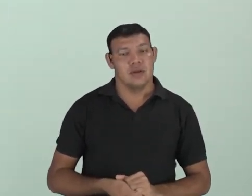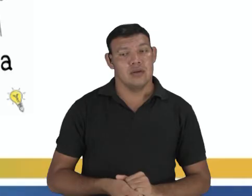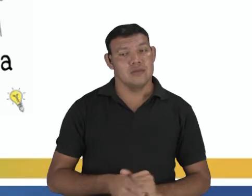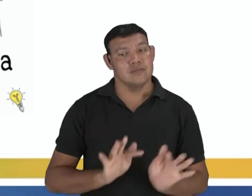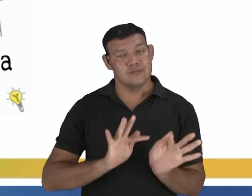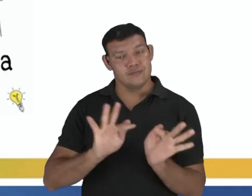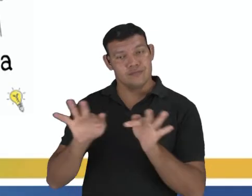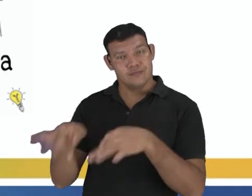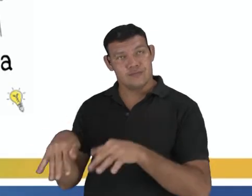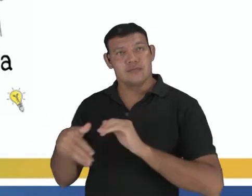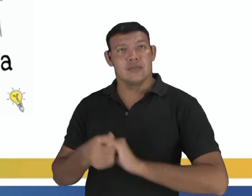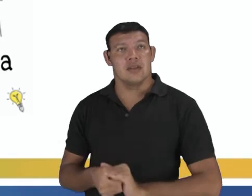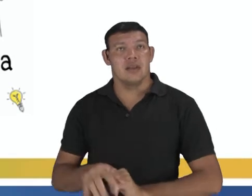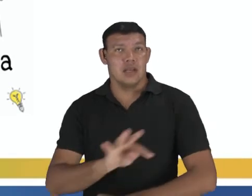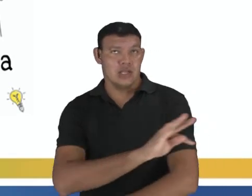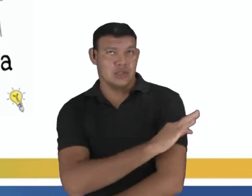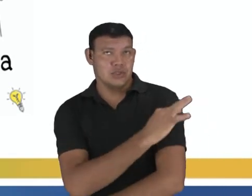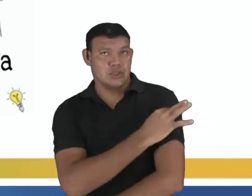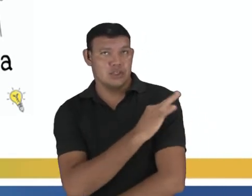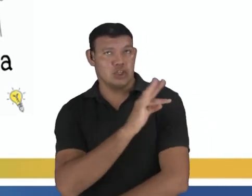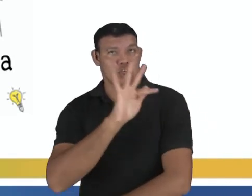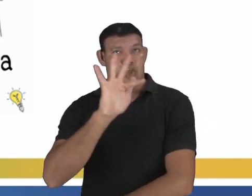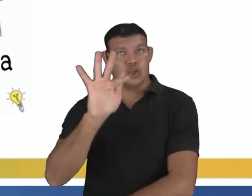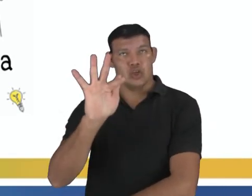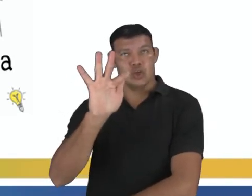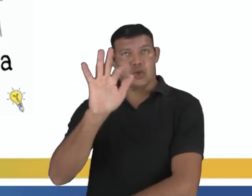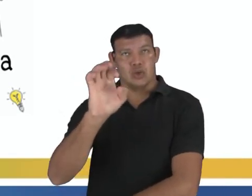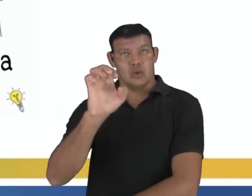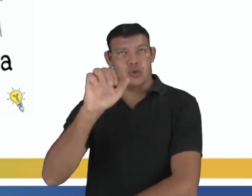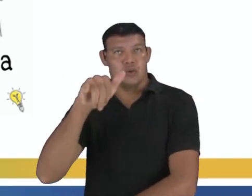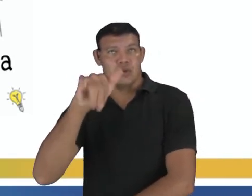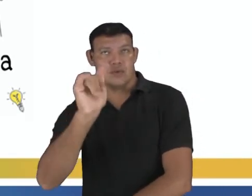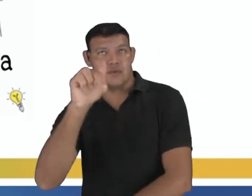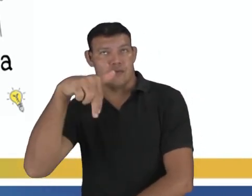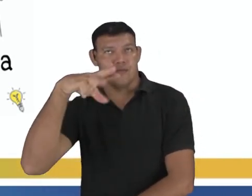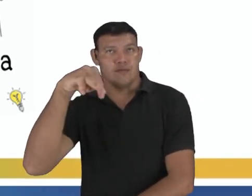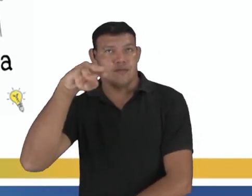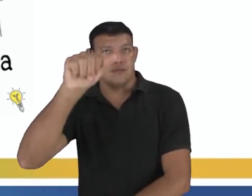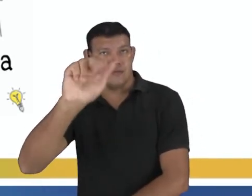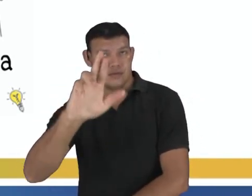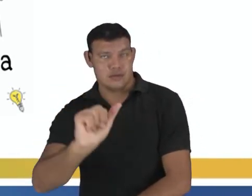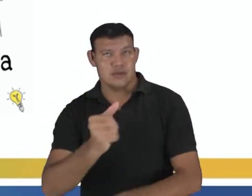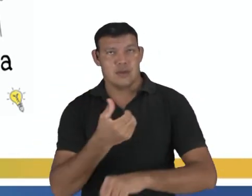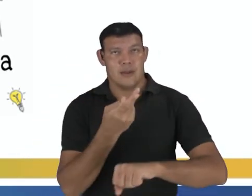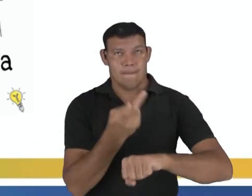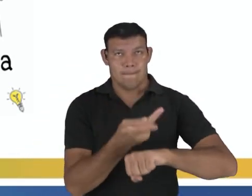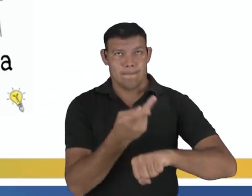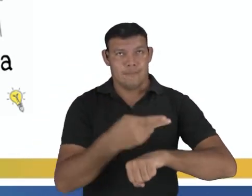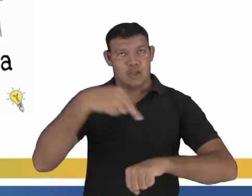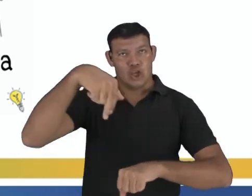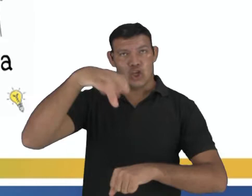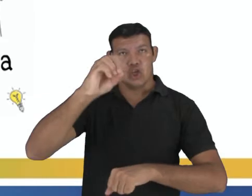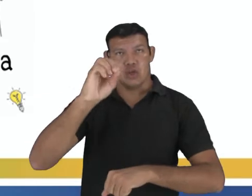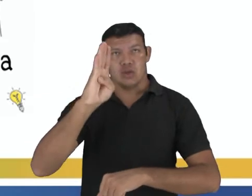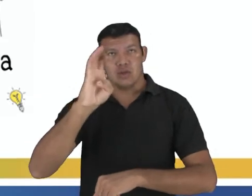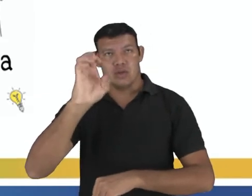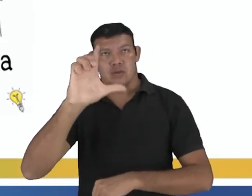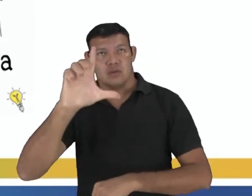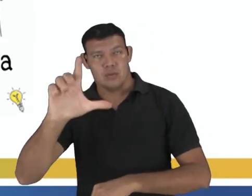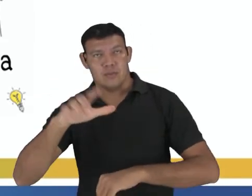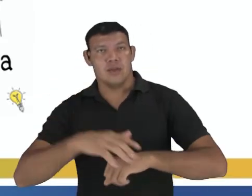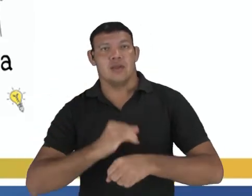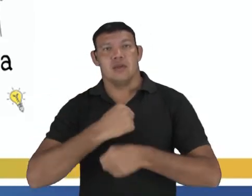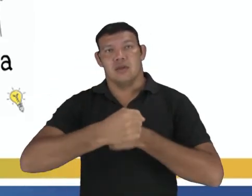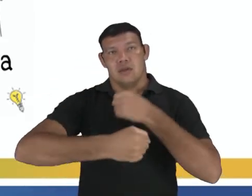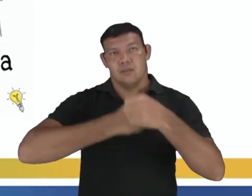fecha com a técnica Feynman, que foi um grande físico Nobel aí em 1965, e ele explicava muito bem os conteúdos porque ele